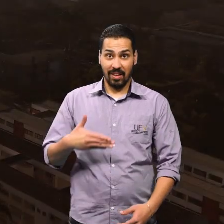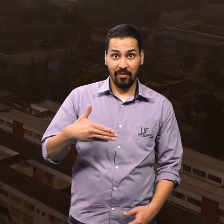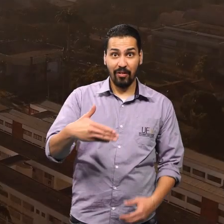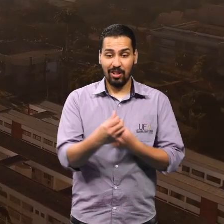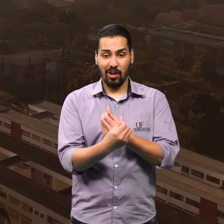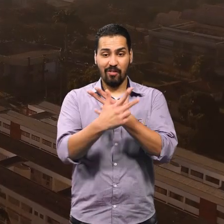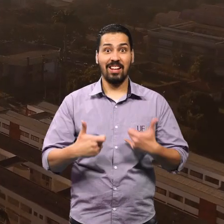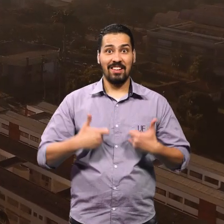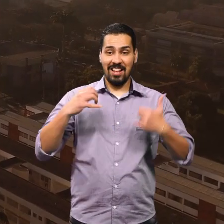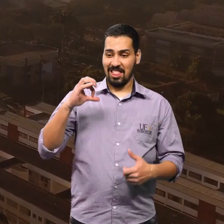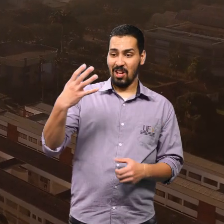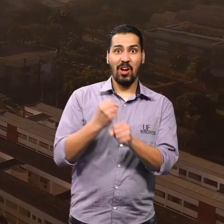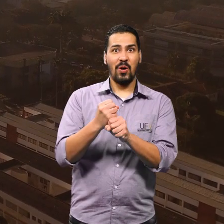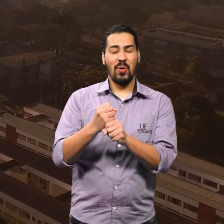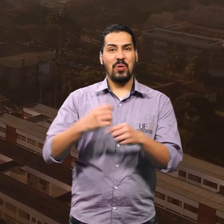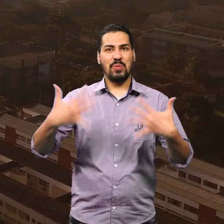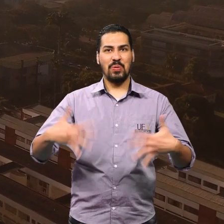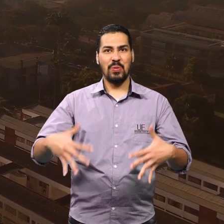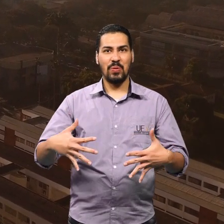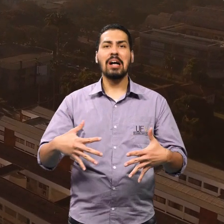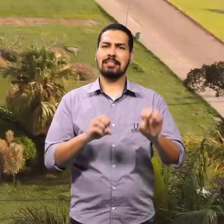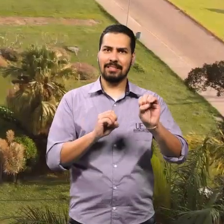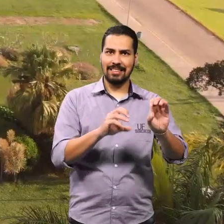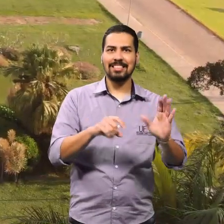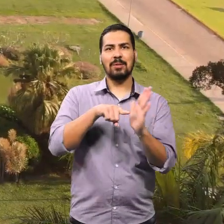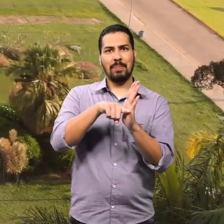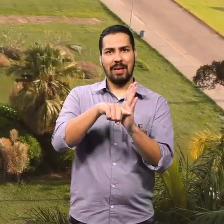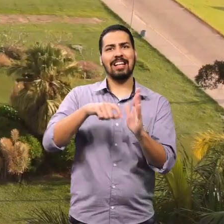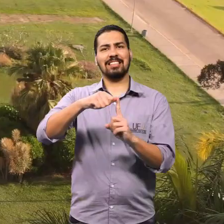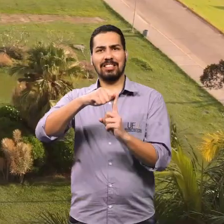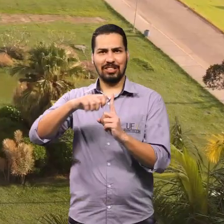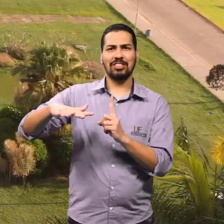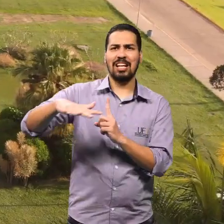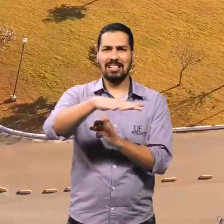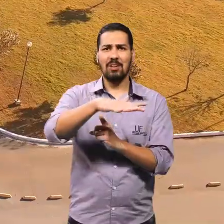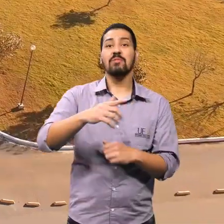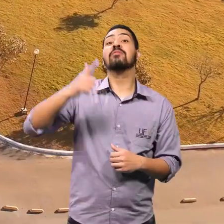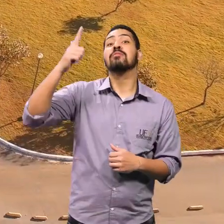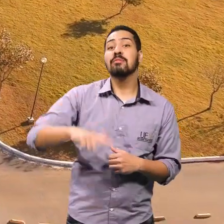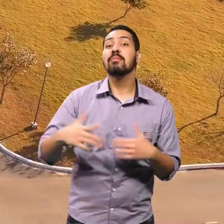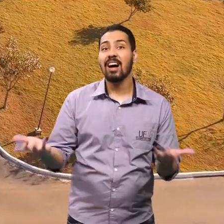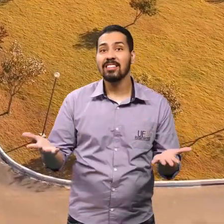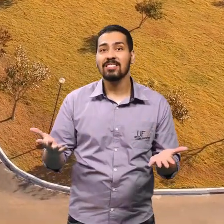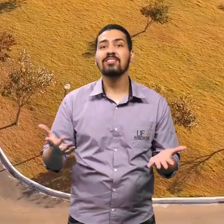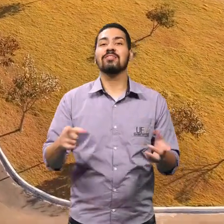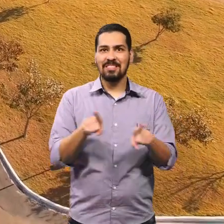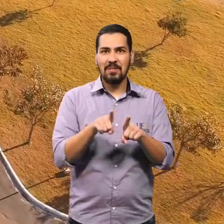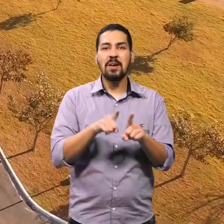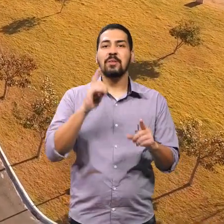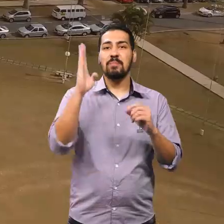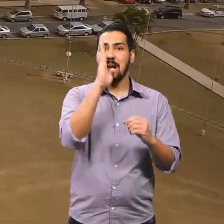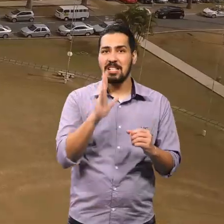Em 94 anos, ela foi muito mais do que ensino, pesquisa e extensão. Foi mais do que as